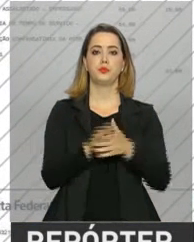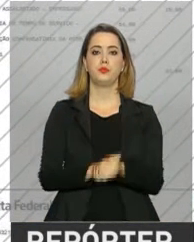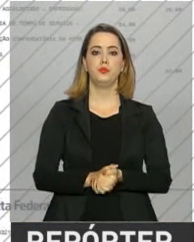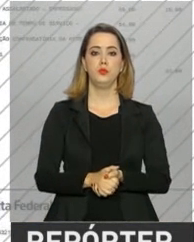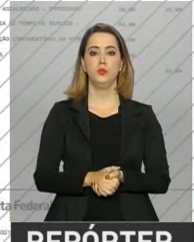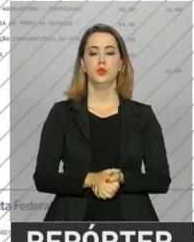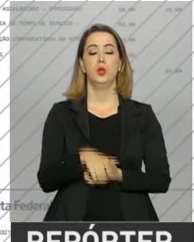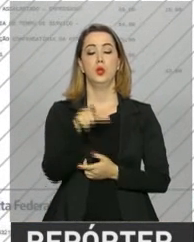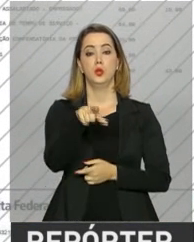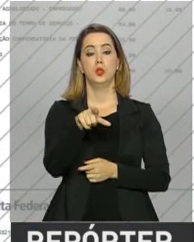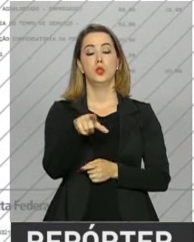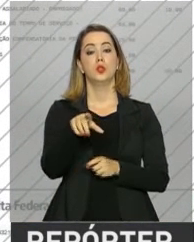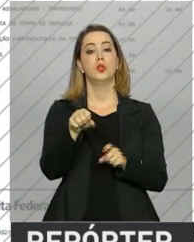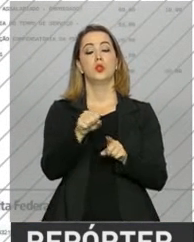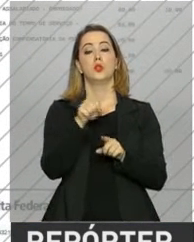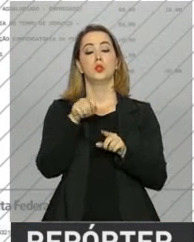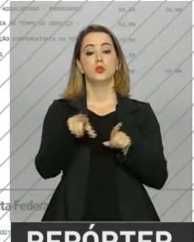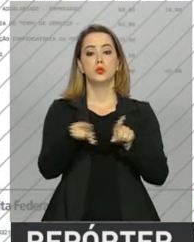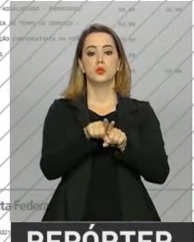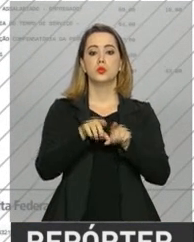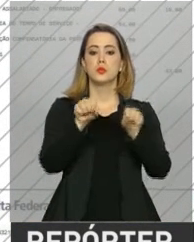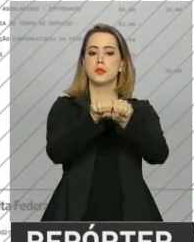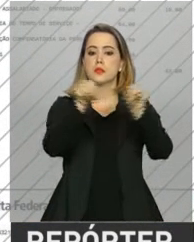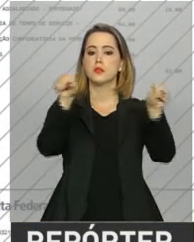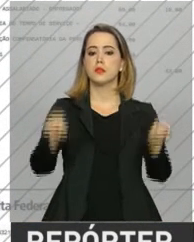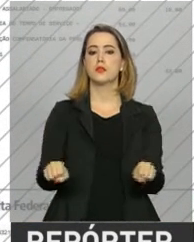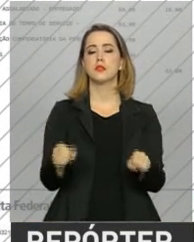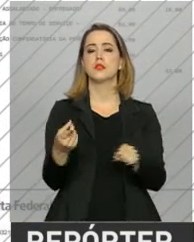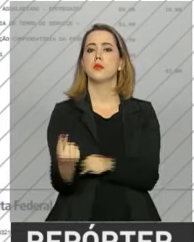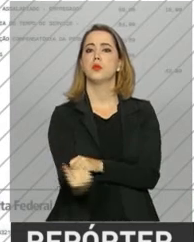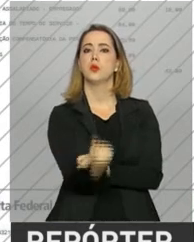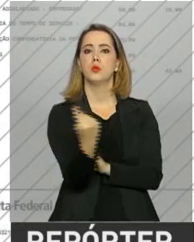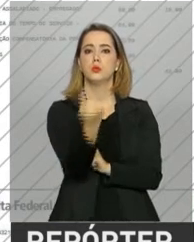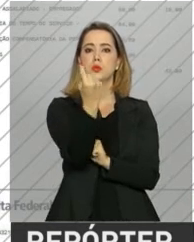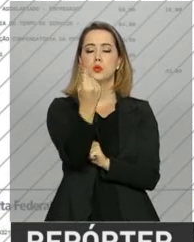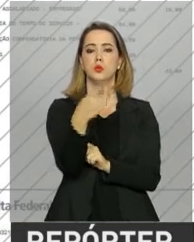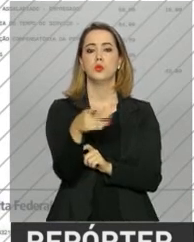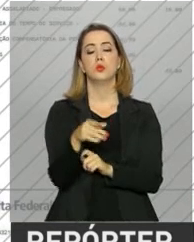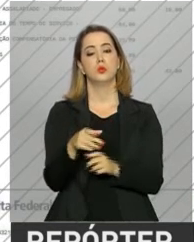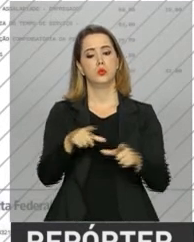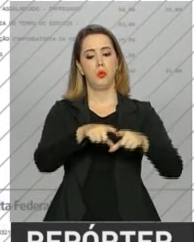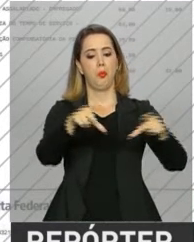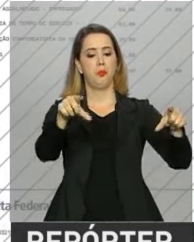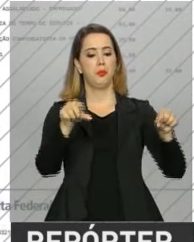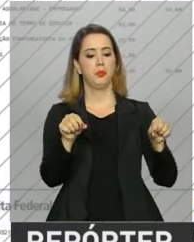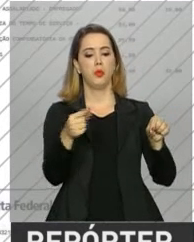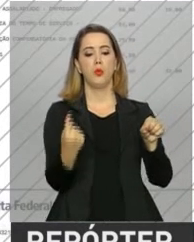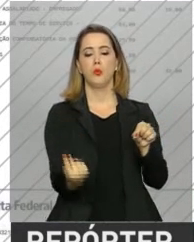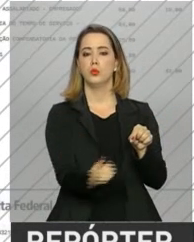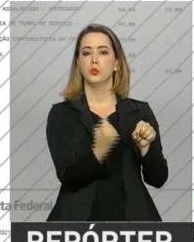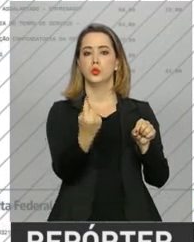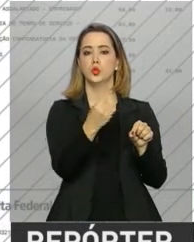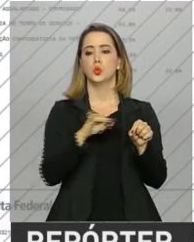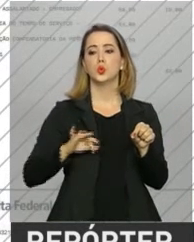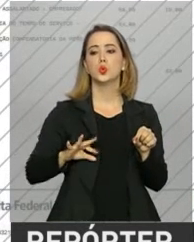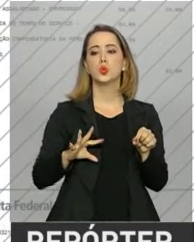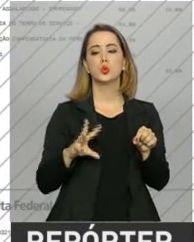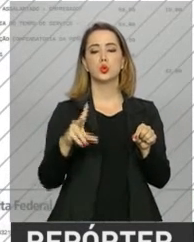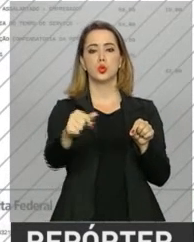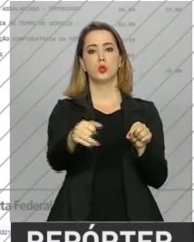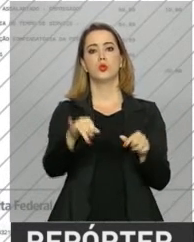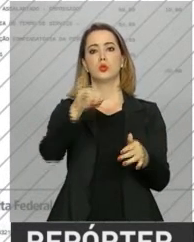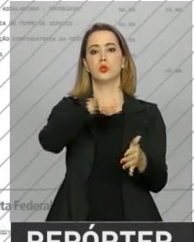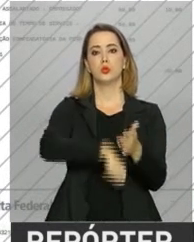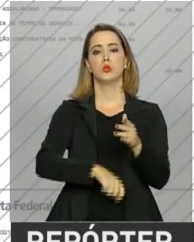E-Social, o empregador paga, em guia única, o imposto sobre a renda pessoa física, a contribuição previdenciária,